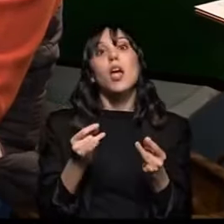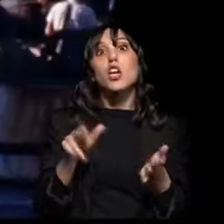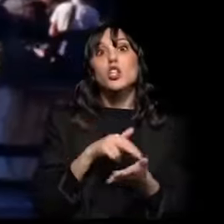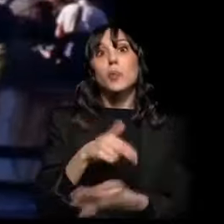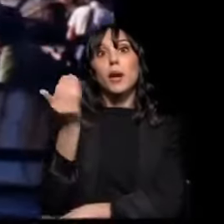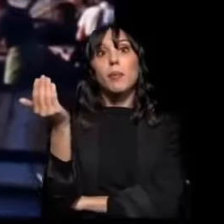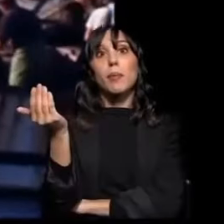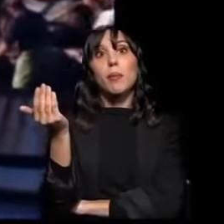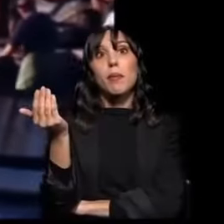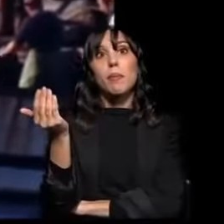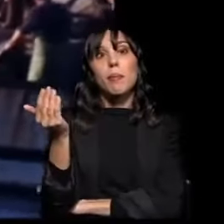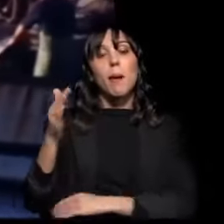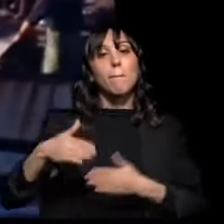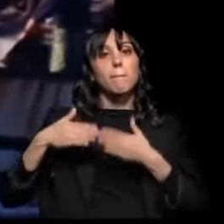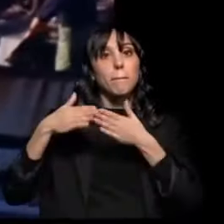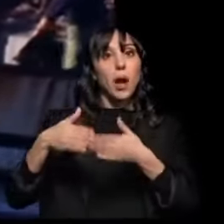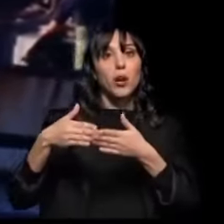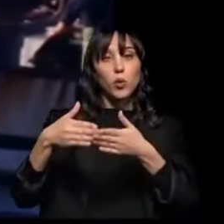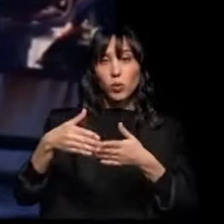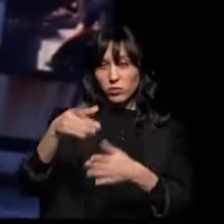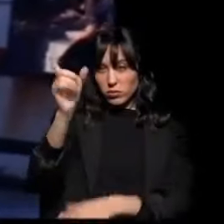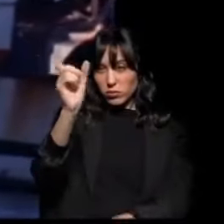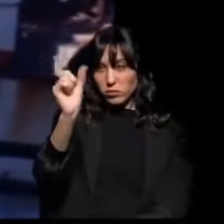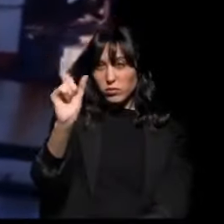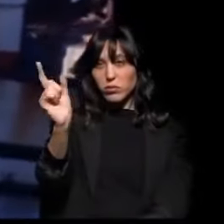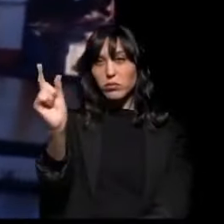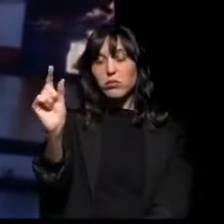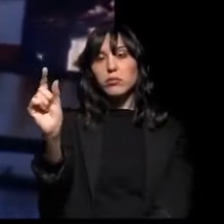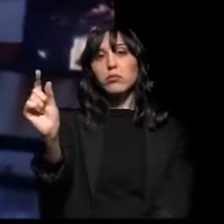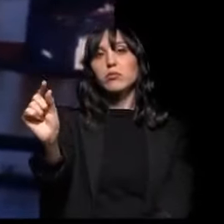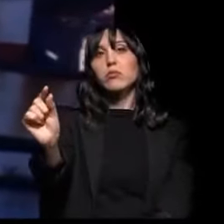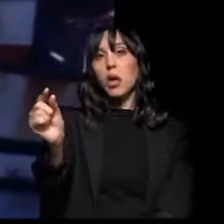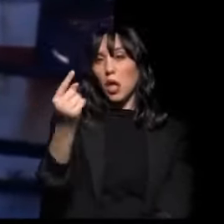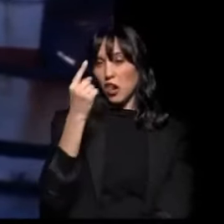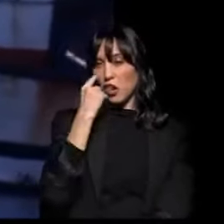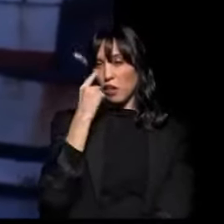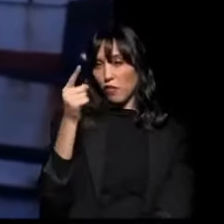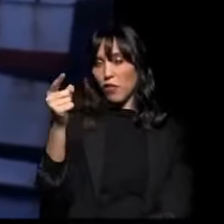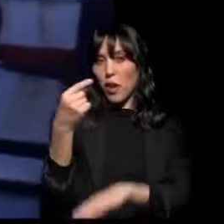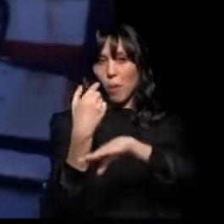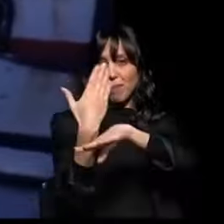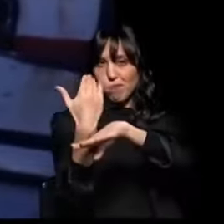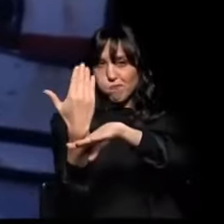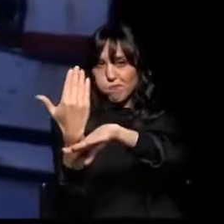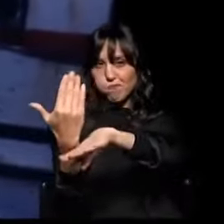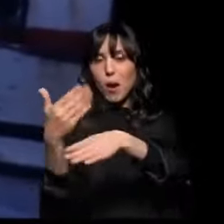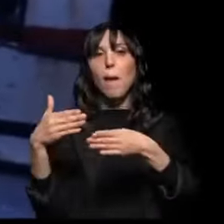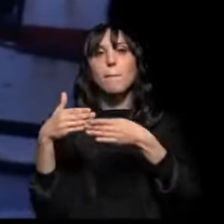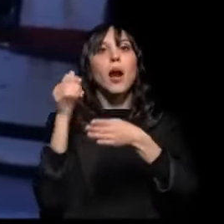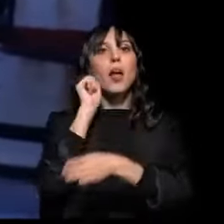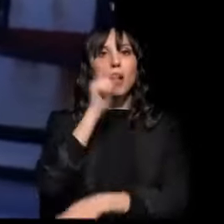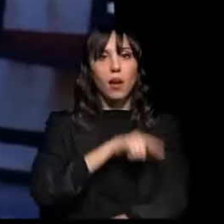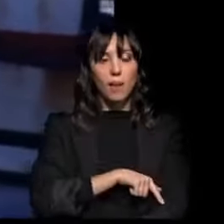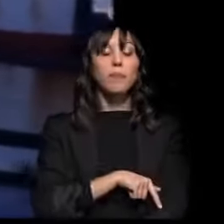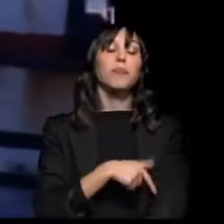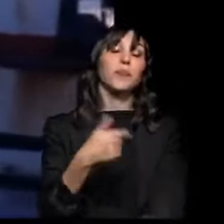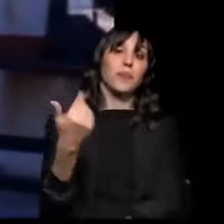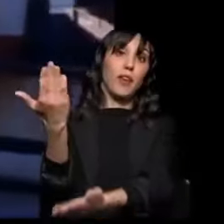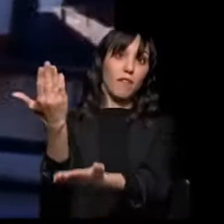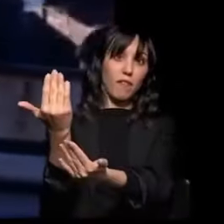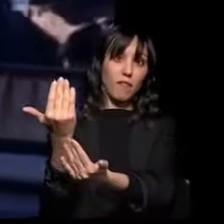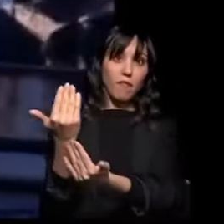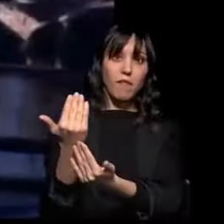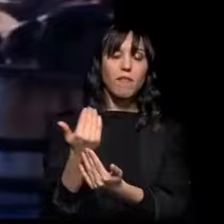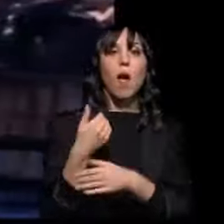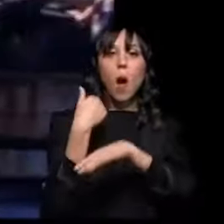barcos. O barco ainda vinha lá além, já se conhecia por as velas de quem eram os barcos. Uhum. O barco vinha, o que vinha à proa